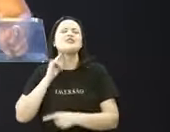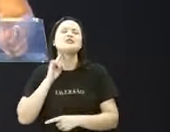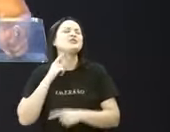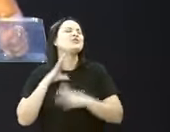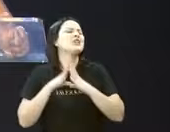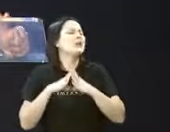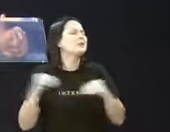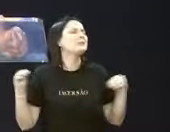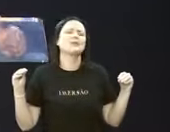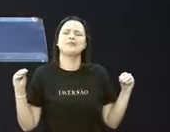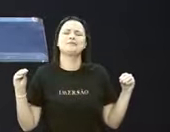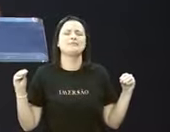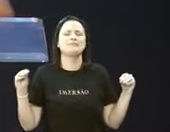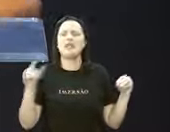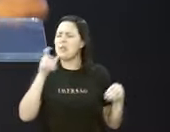palavra poderosa,